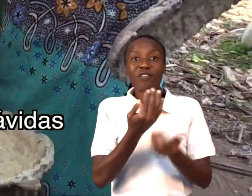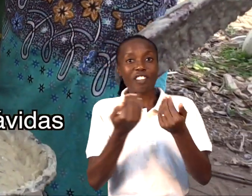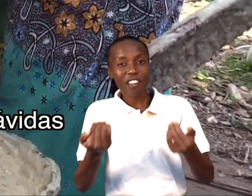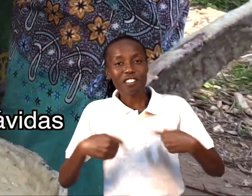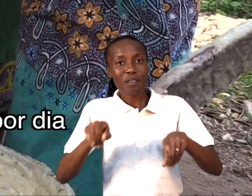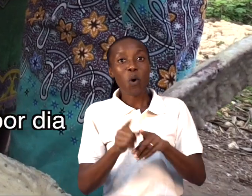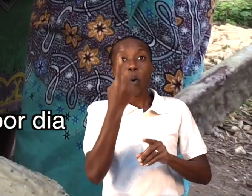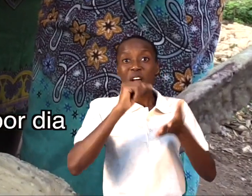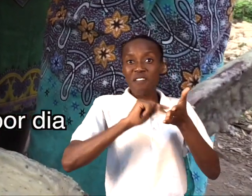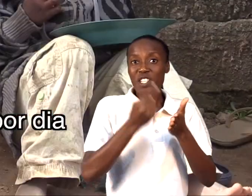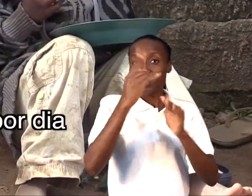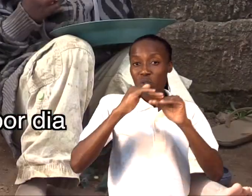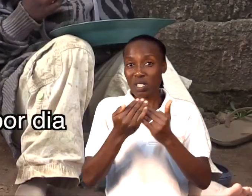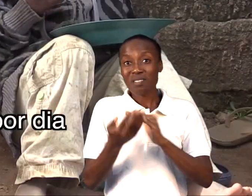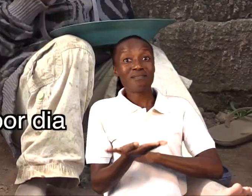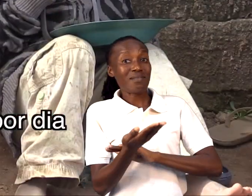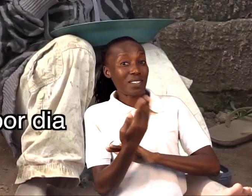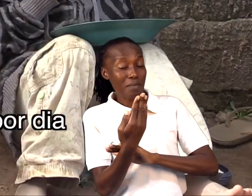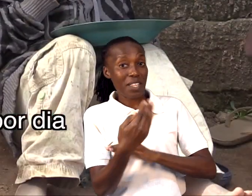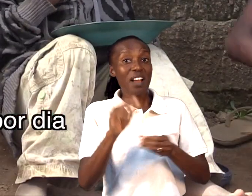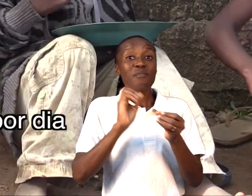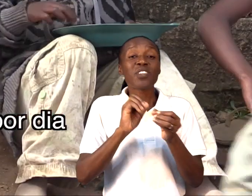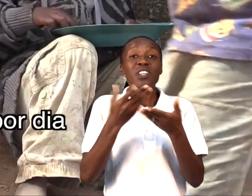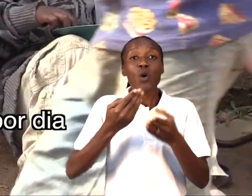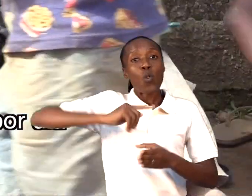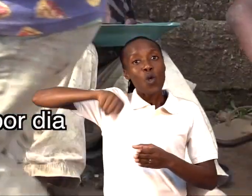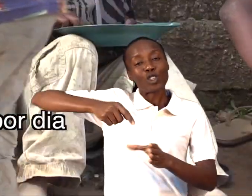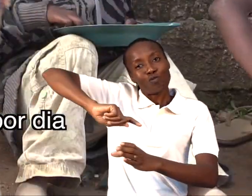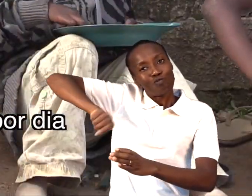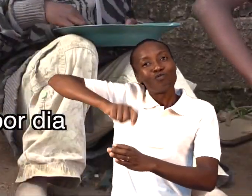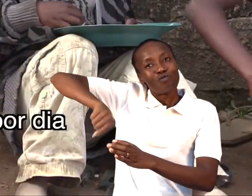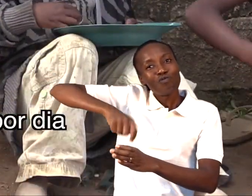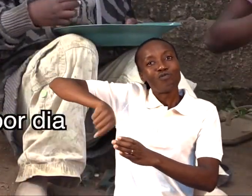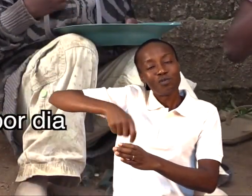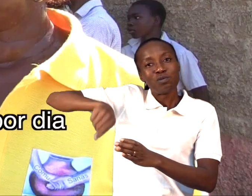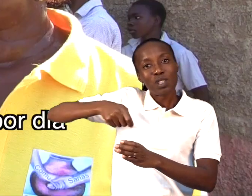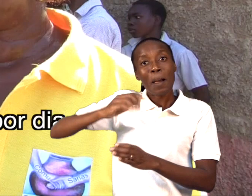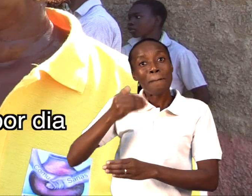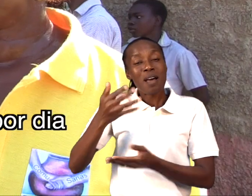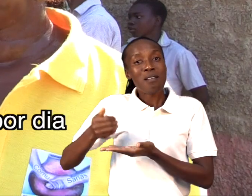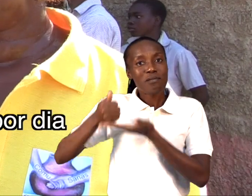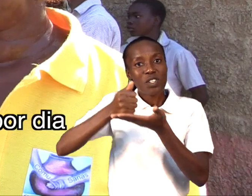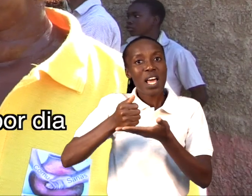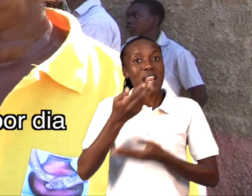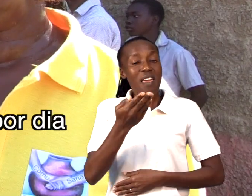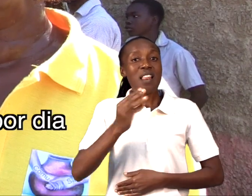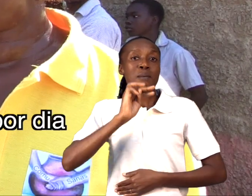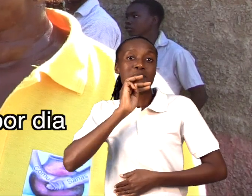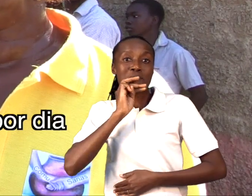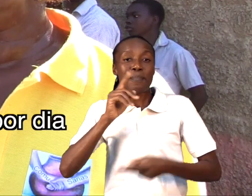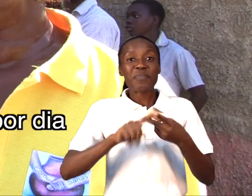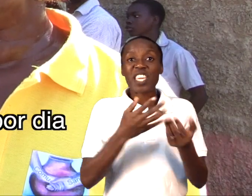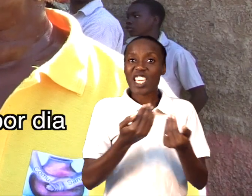Damos de comer pelo menos uma vez por dia, que é a papa da manhã. e nós confeccionamos para dar